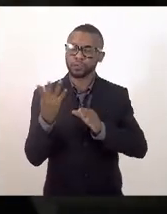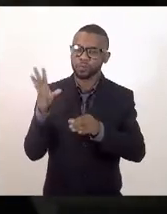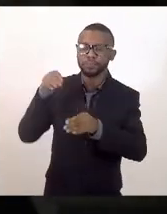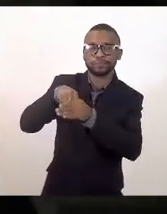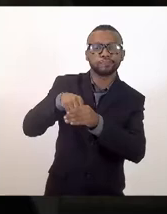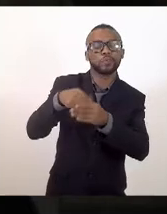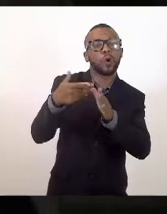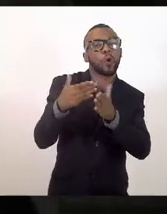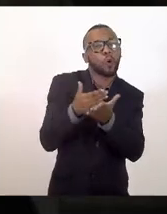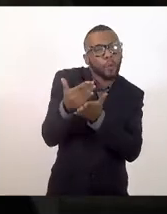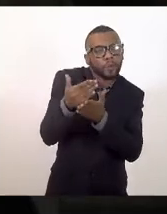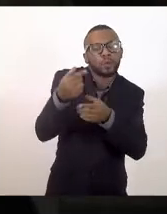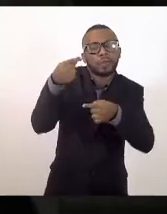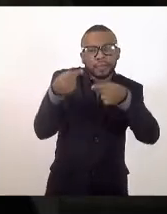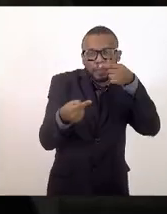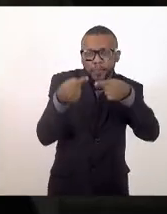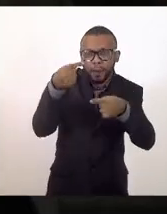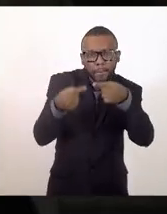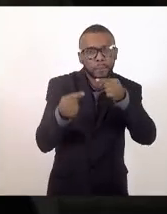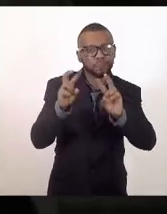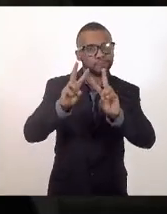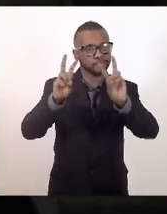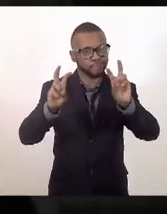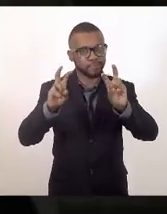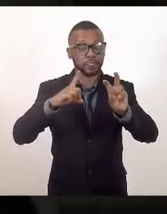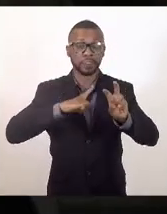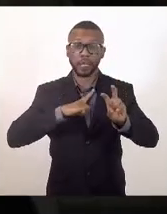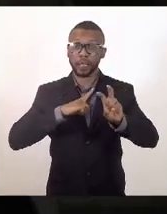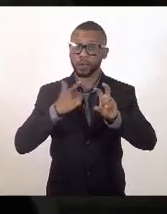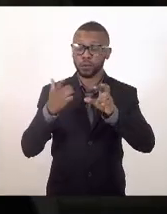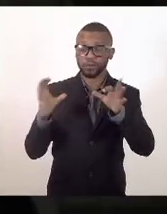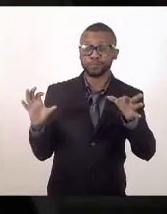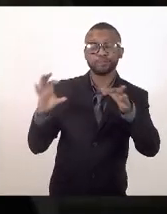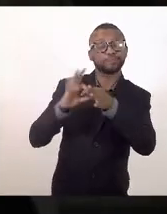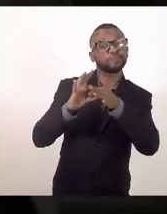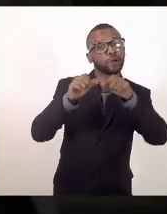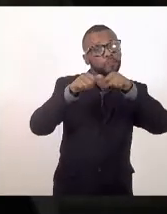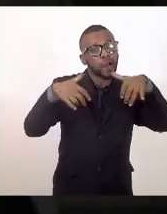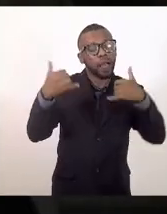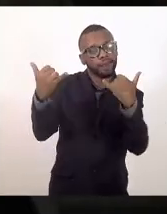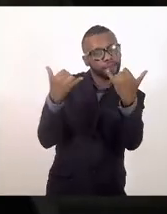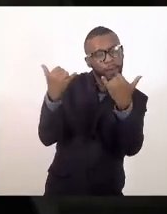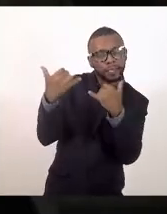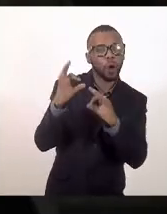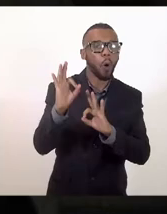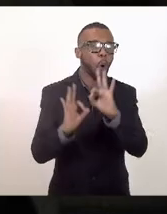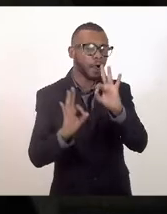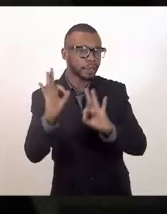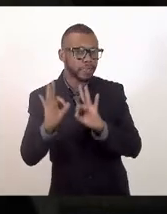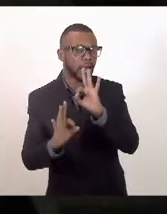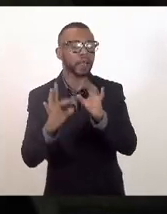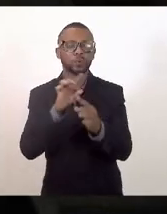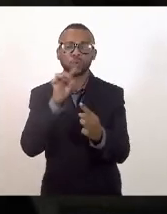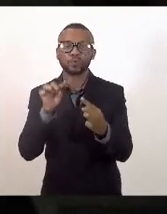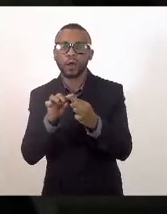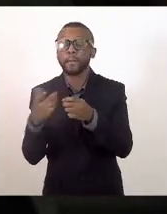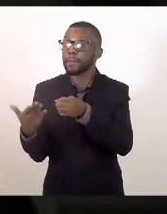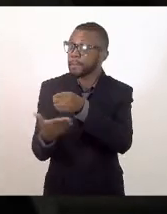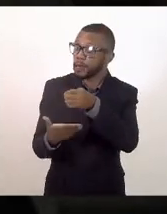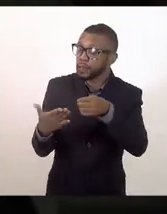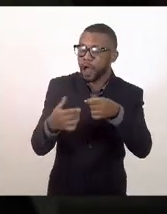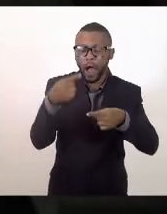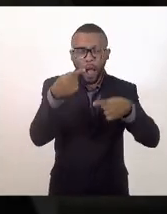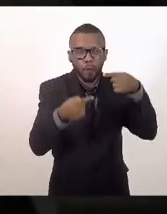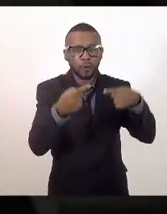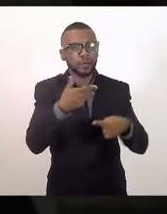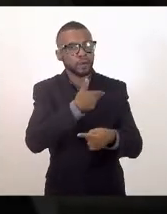o projeto que diz respeito a um sistema de informações, uma base de dados organizada para fundamentais políticas